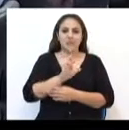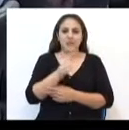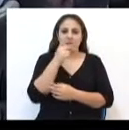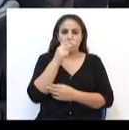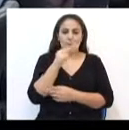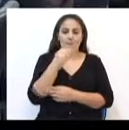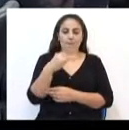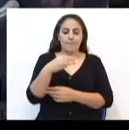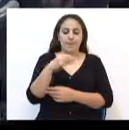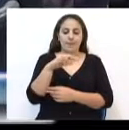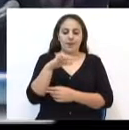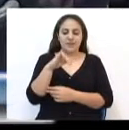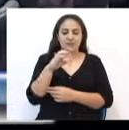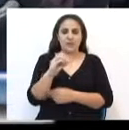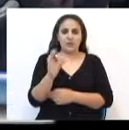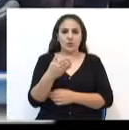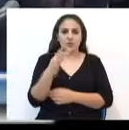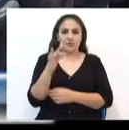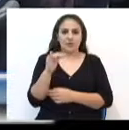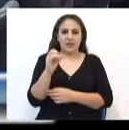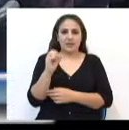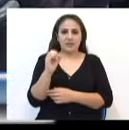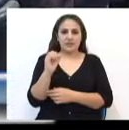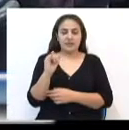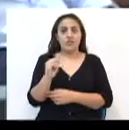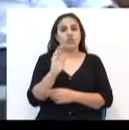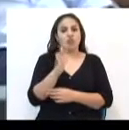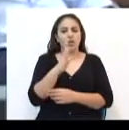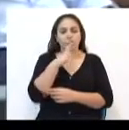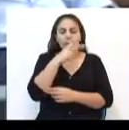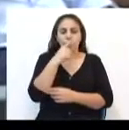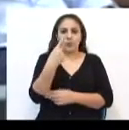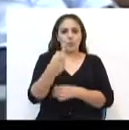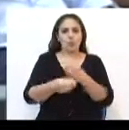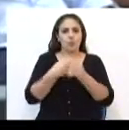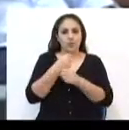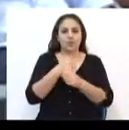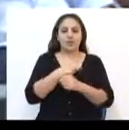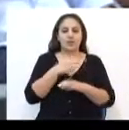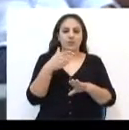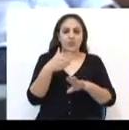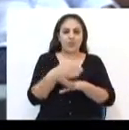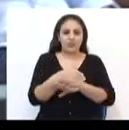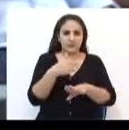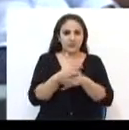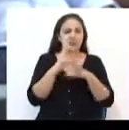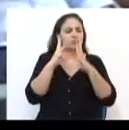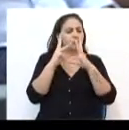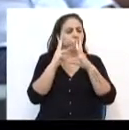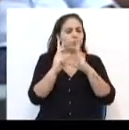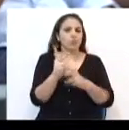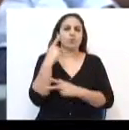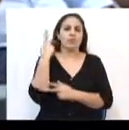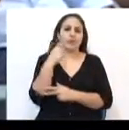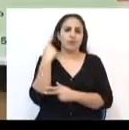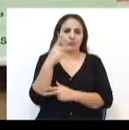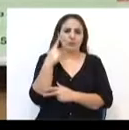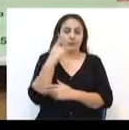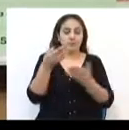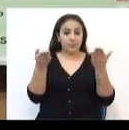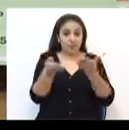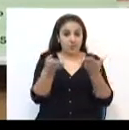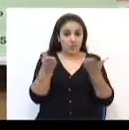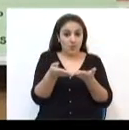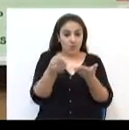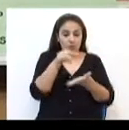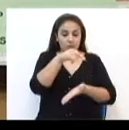acordo com Márcio Tassi, o processo já dura 1 ano e contou com a participação de todos os vereadores.